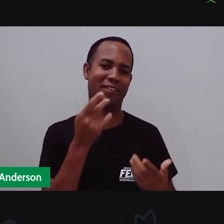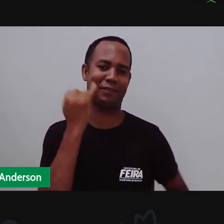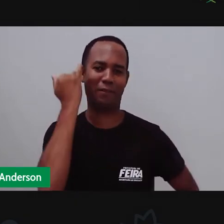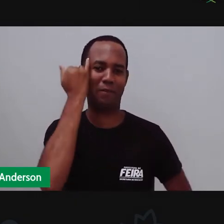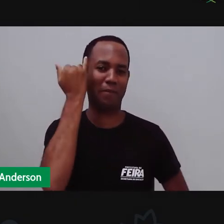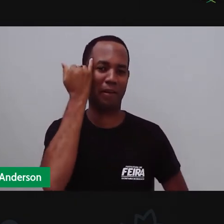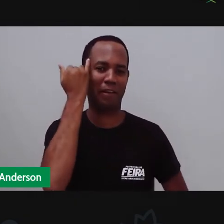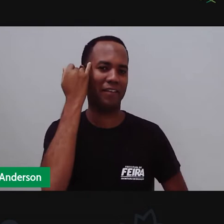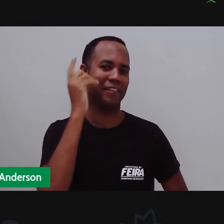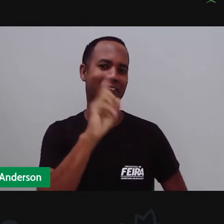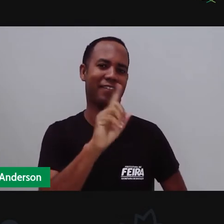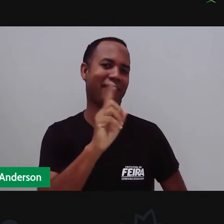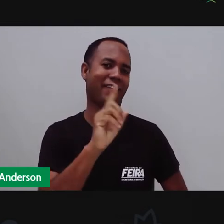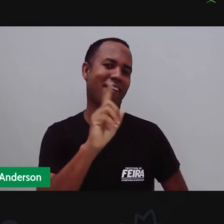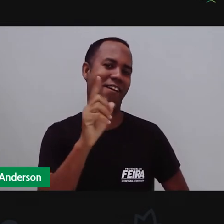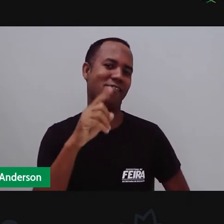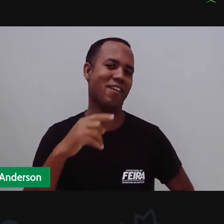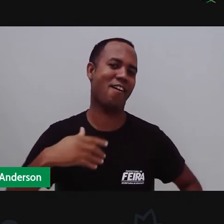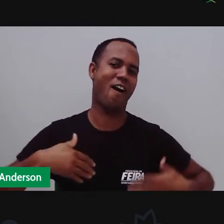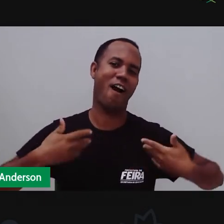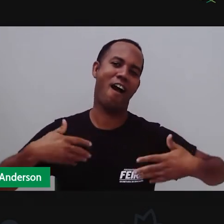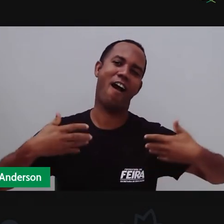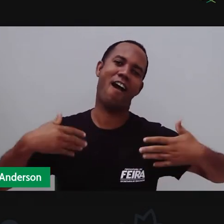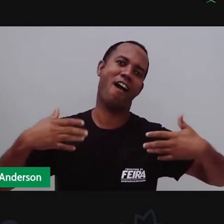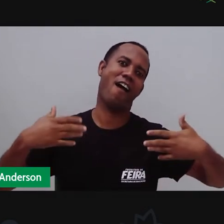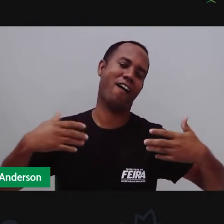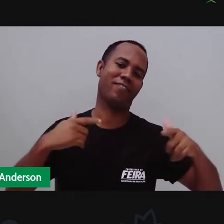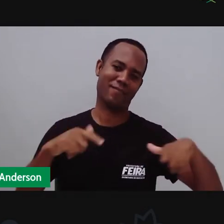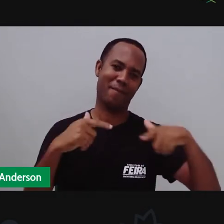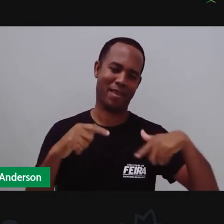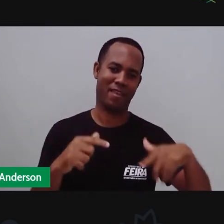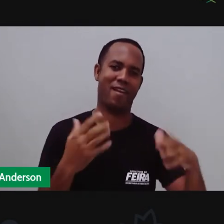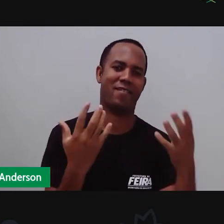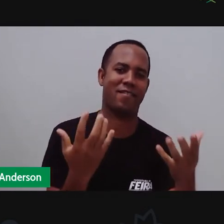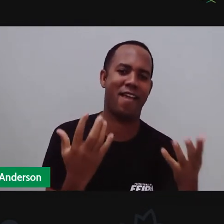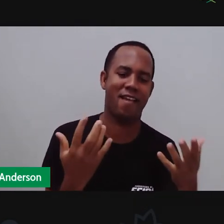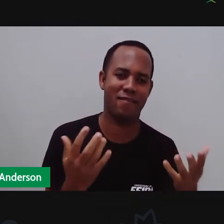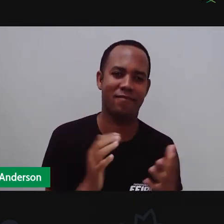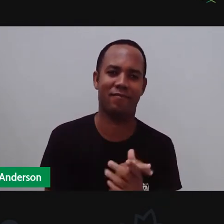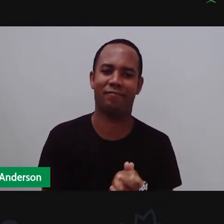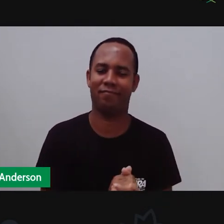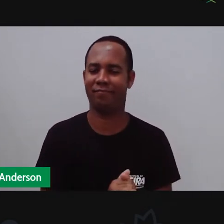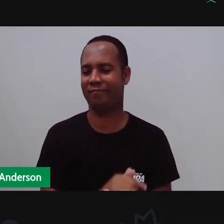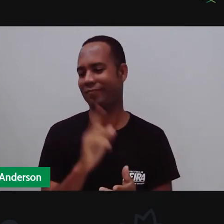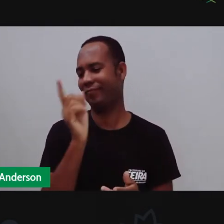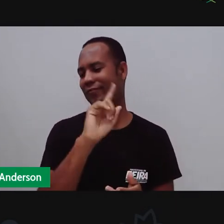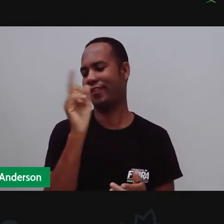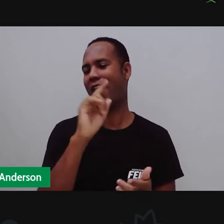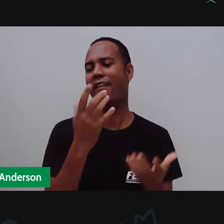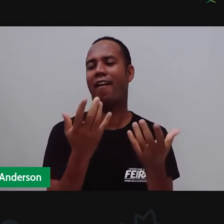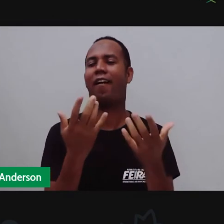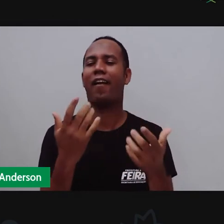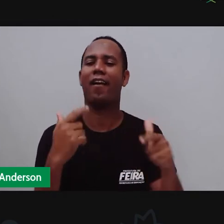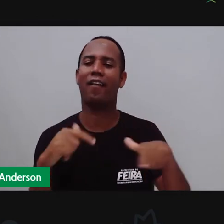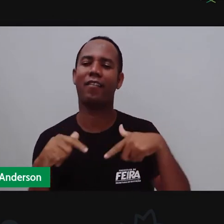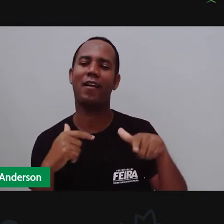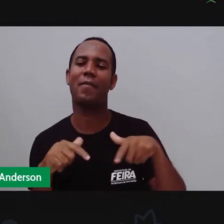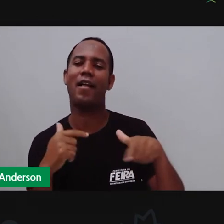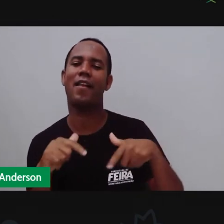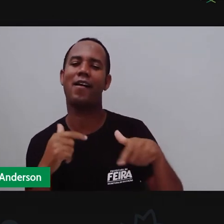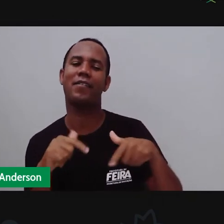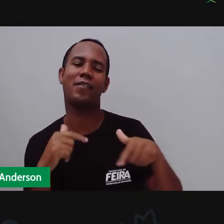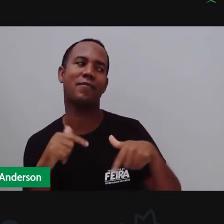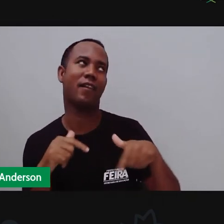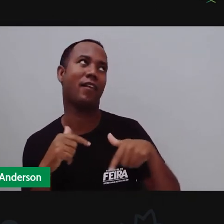Ai, eu tô com preguiça, eu quero dormir, tá? Não estava com essa cara aqui, não, tá? Tava reclamando agora que tava